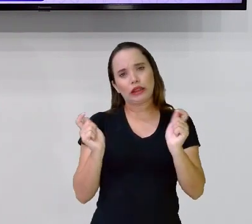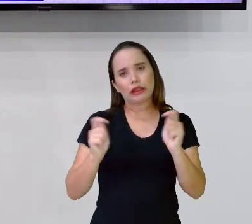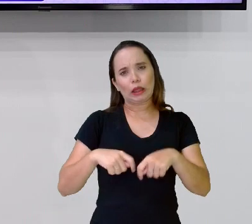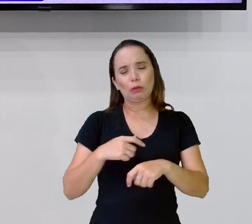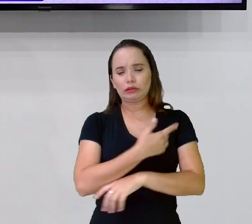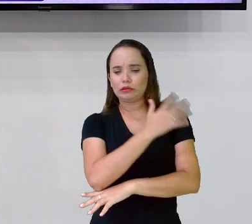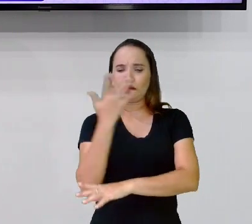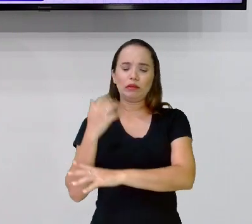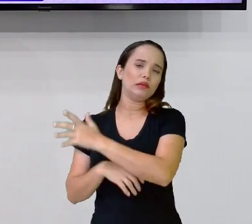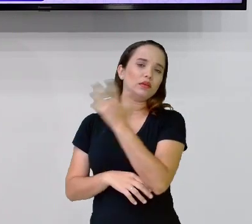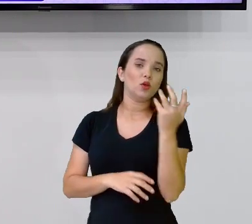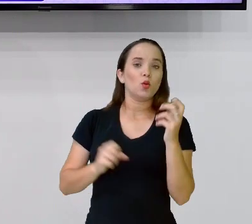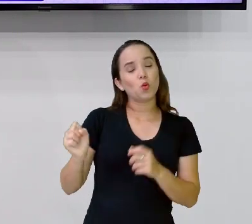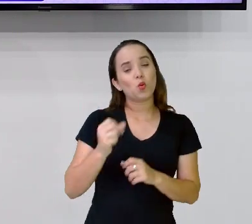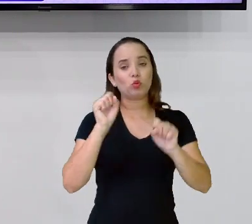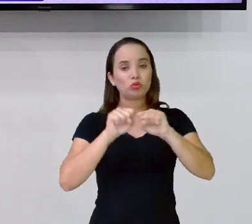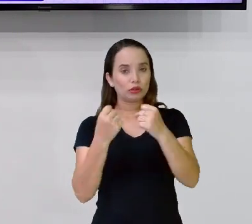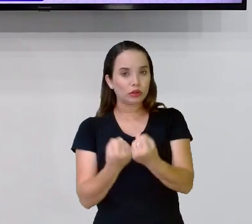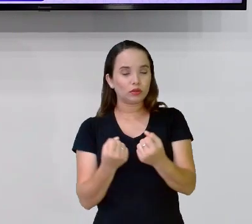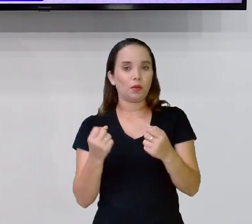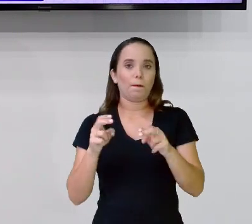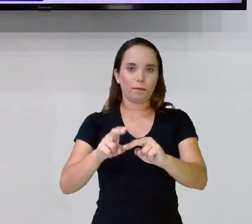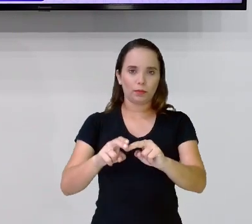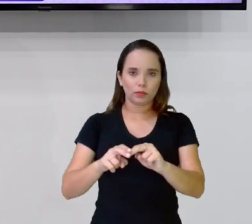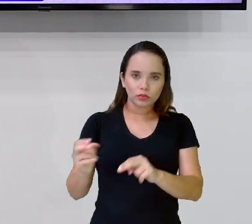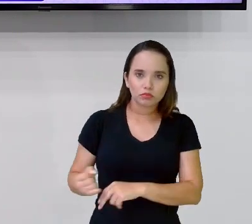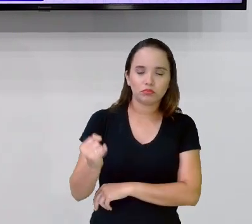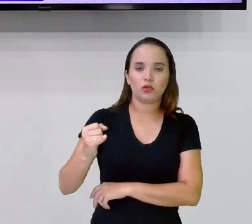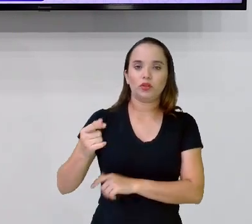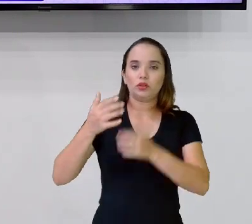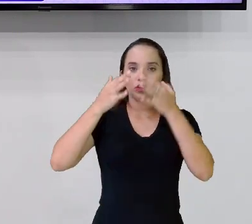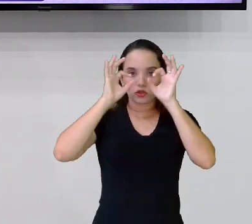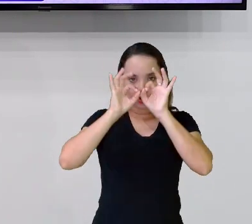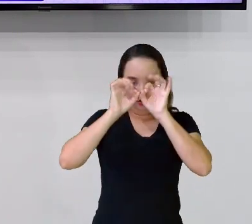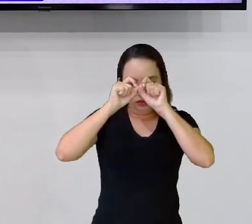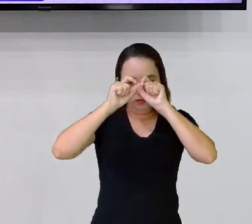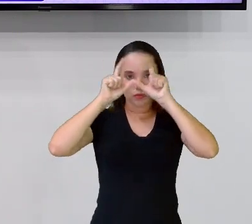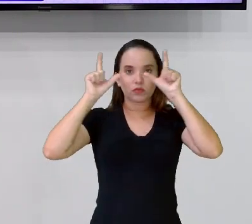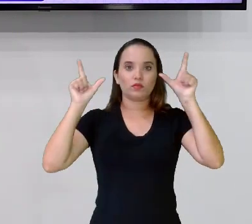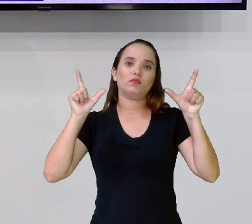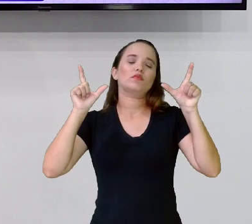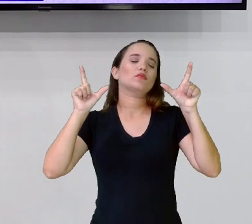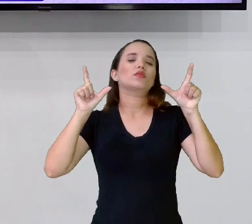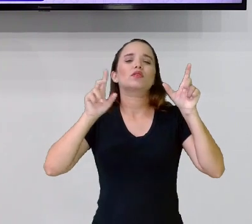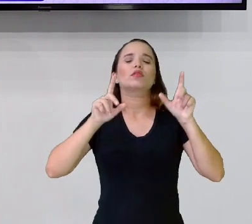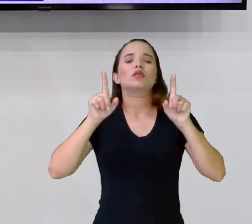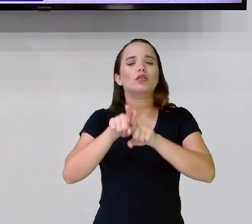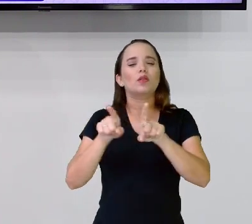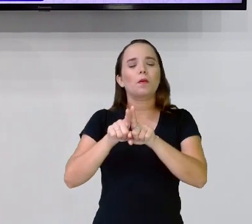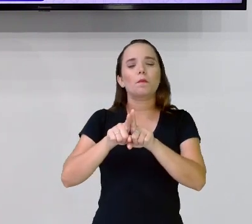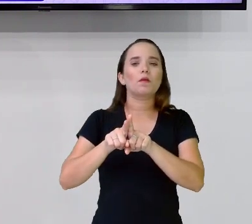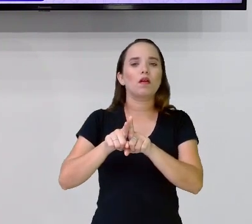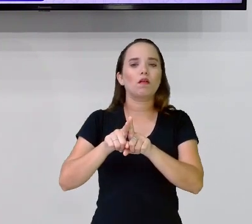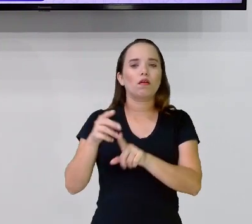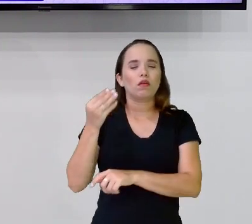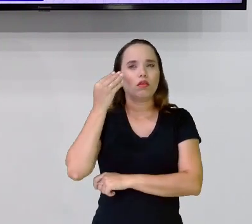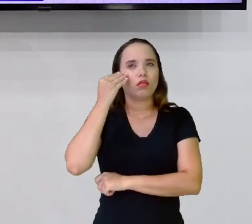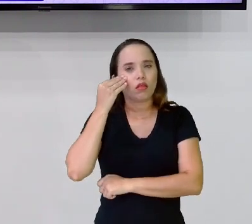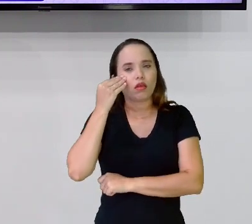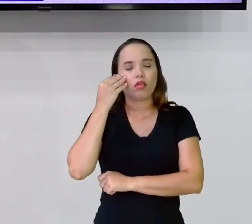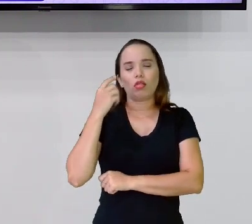ambientais, sejam elas sociais. Então, por isso que é importante esse despertar, né? E colocar essa luz aí para que a gente